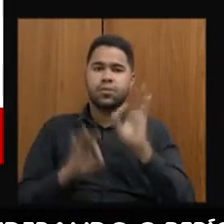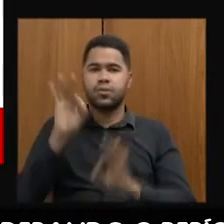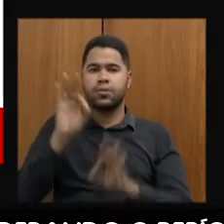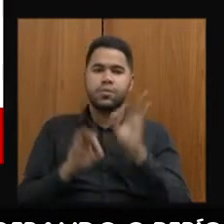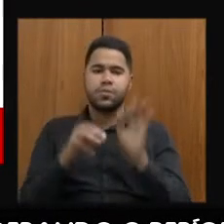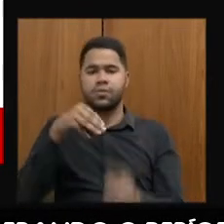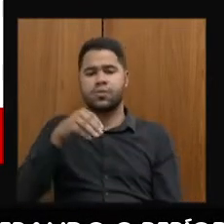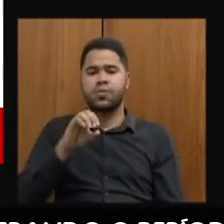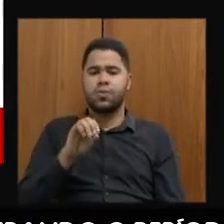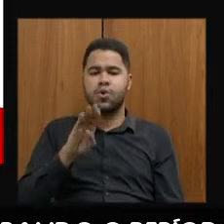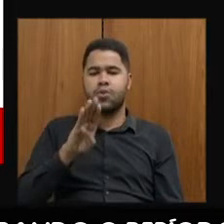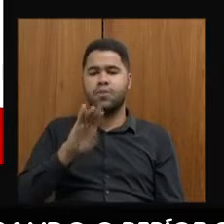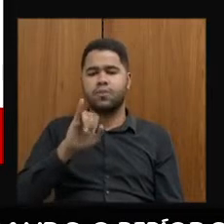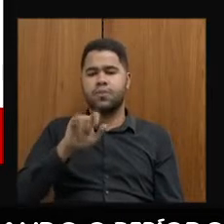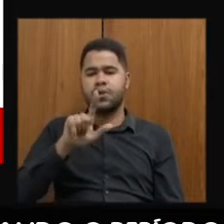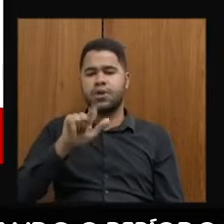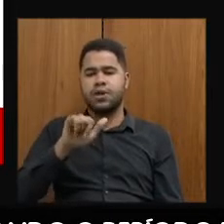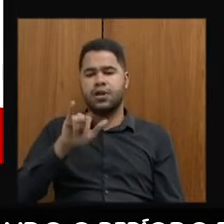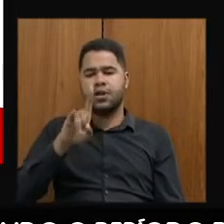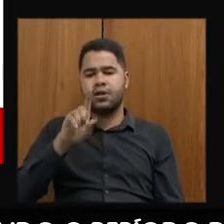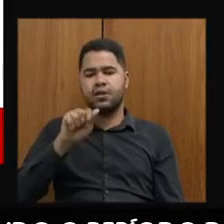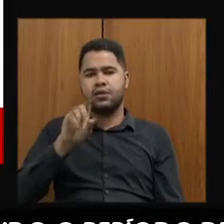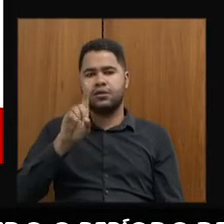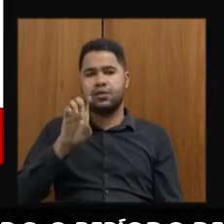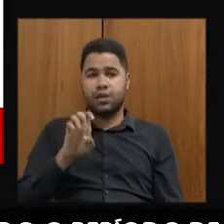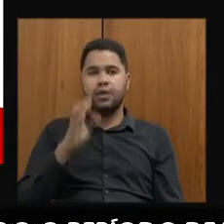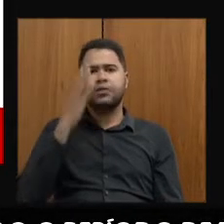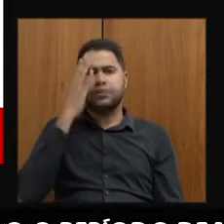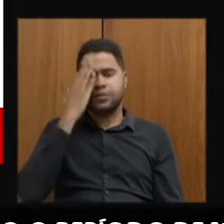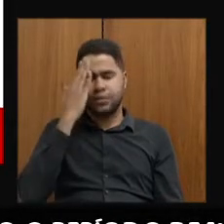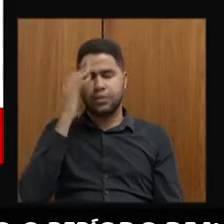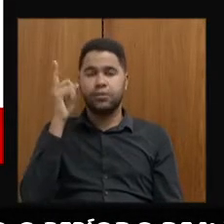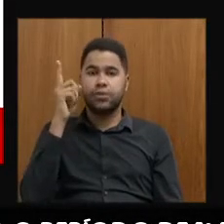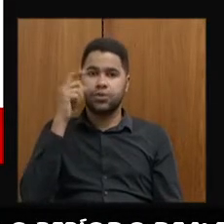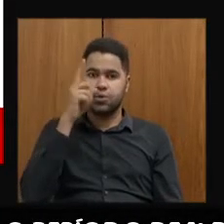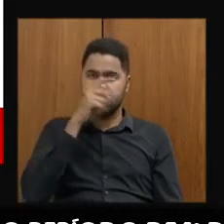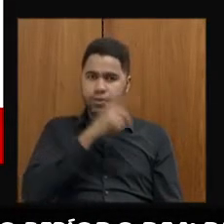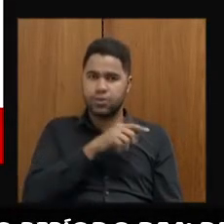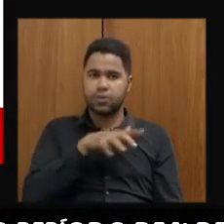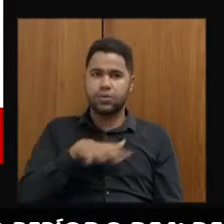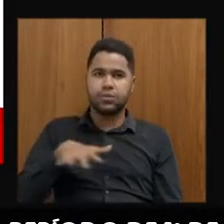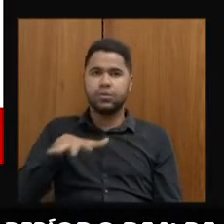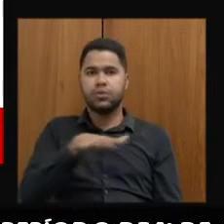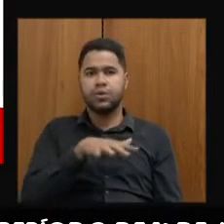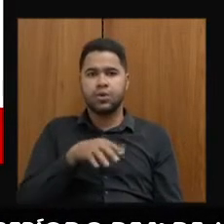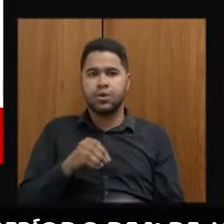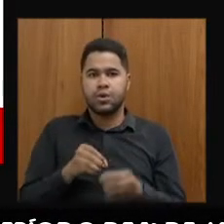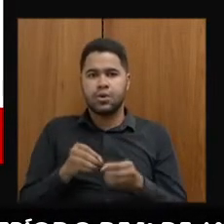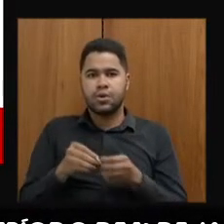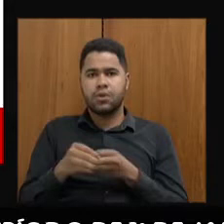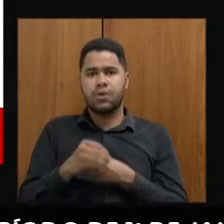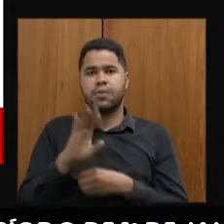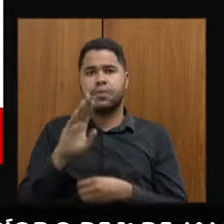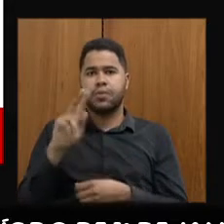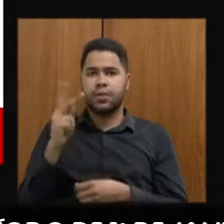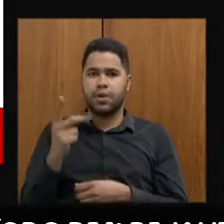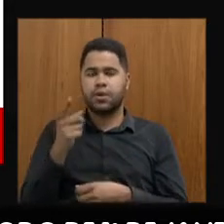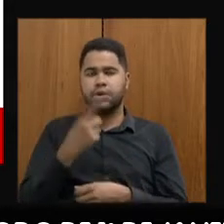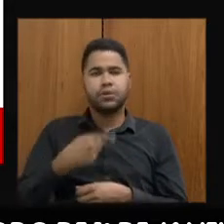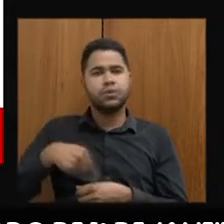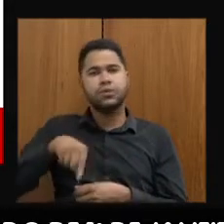mobilidade a gente sabe da dificuldade da mobilidade na região metropolitana de Belo Horizonte nós estamos